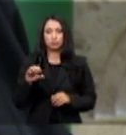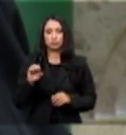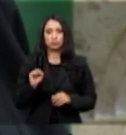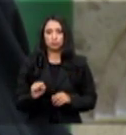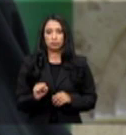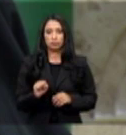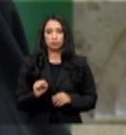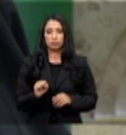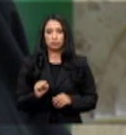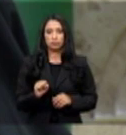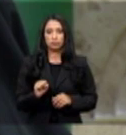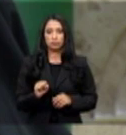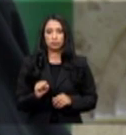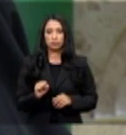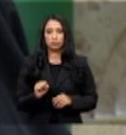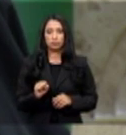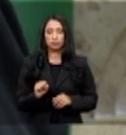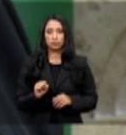13.448,